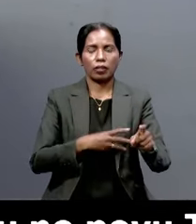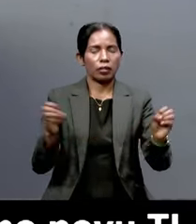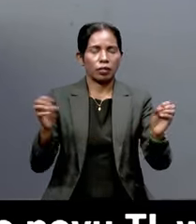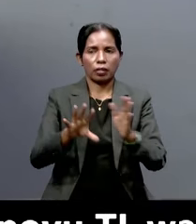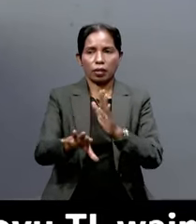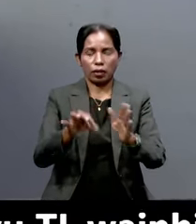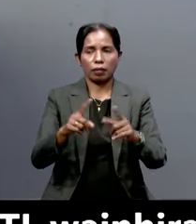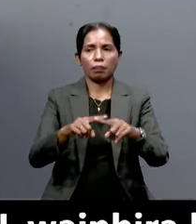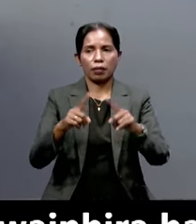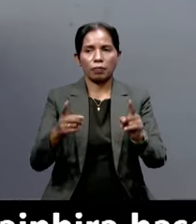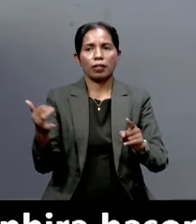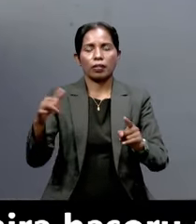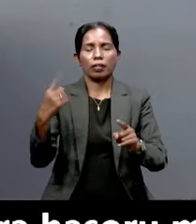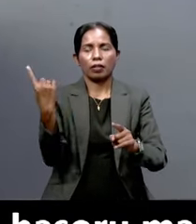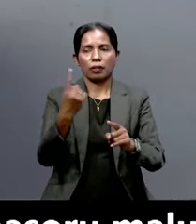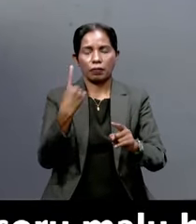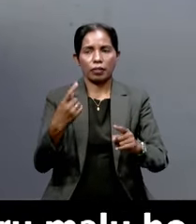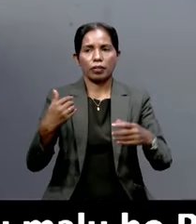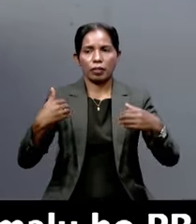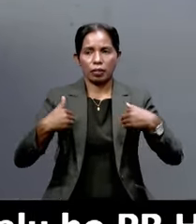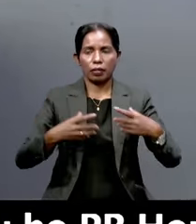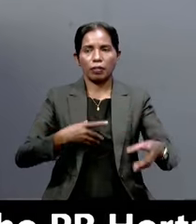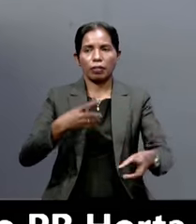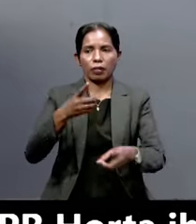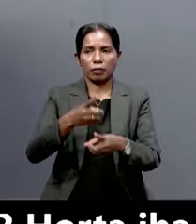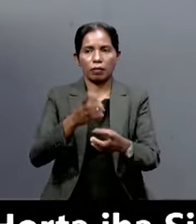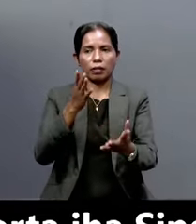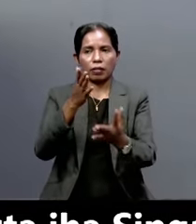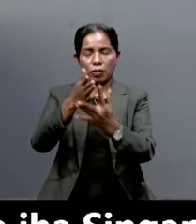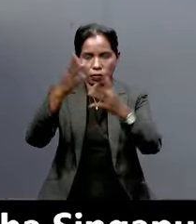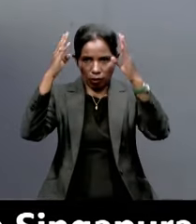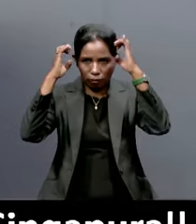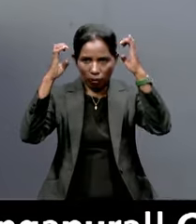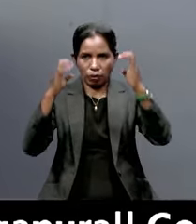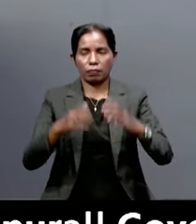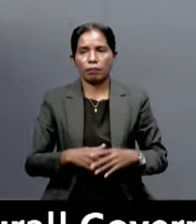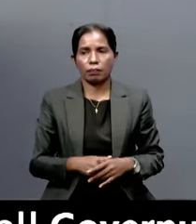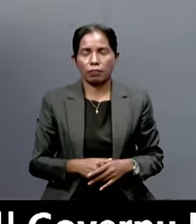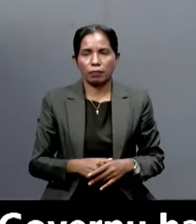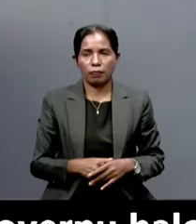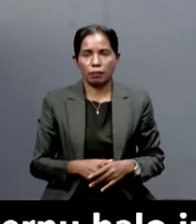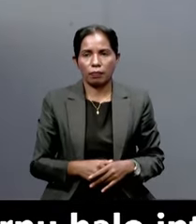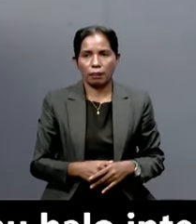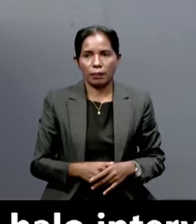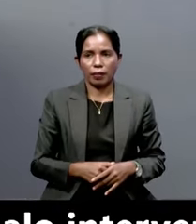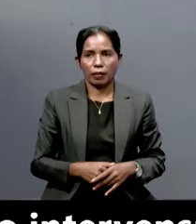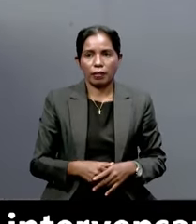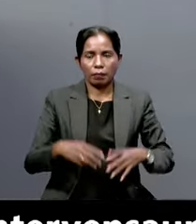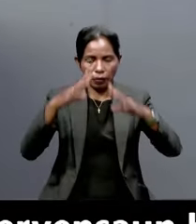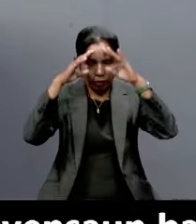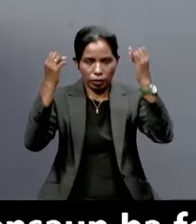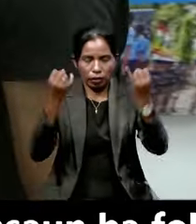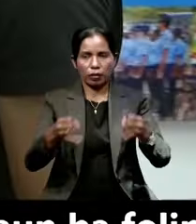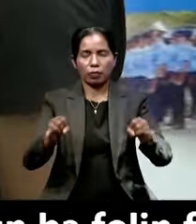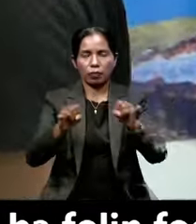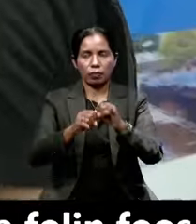ona mas bem sir na fatin ia direito a acesso ba educação. Além de ne, Presidente Instituto Público